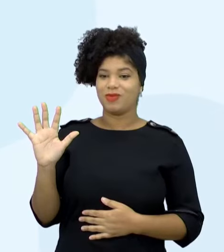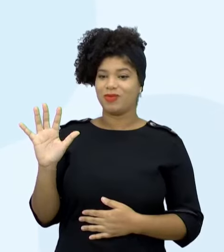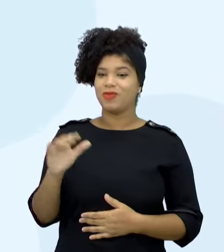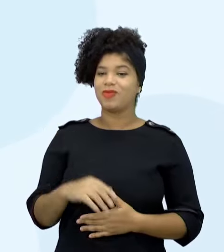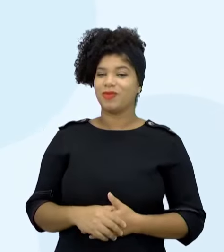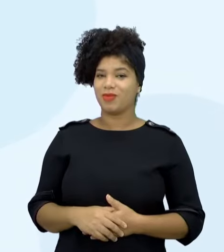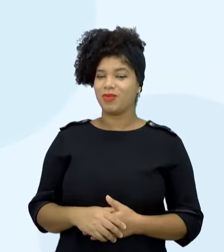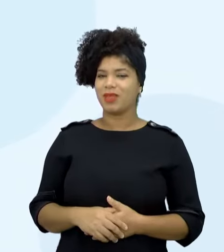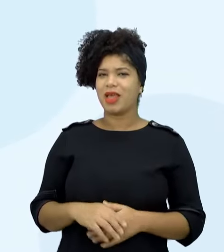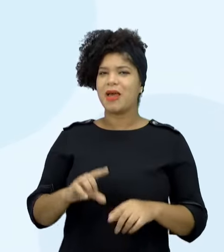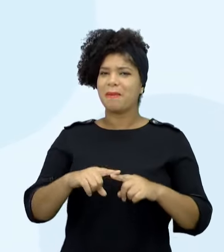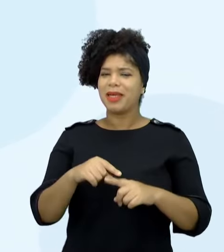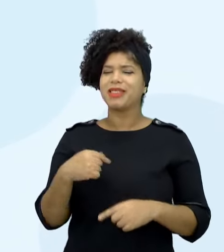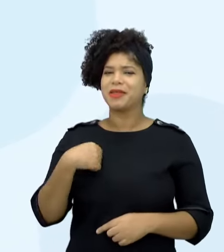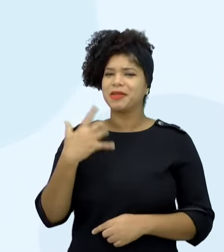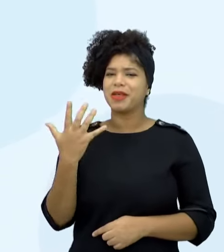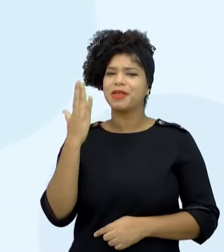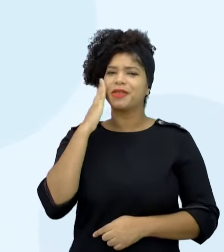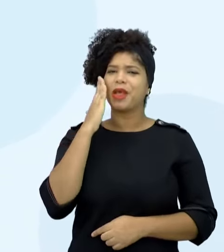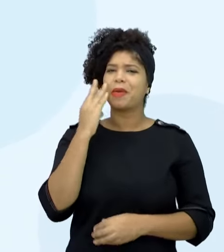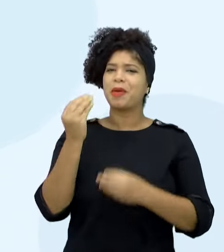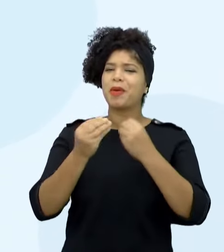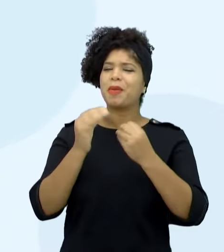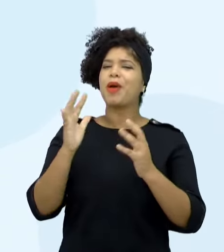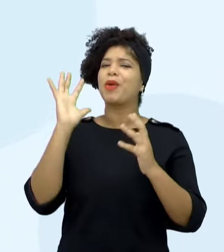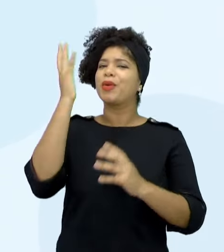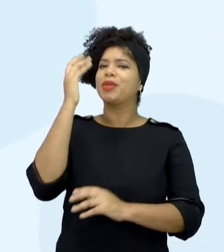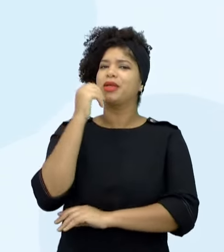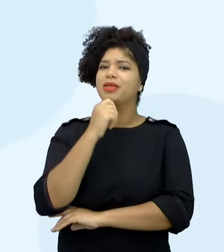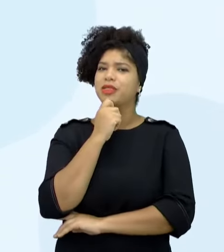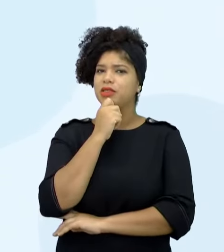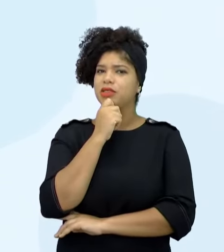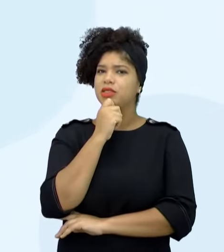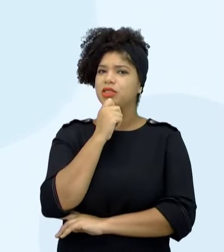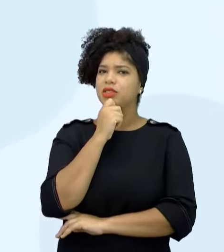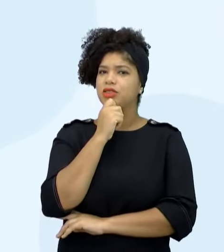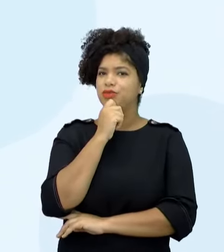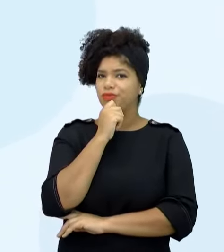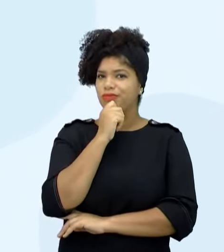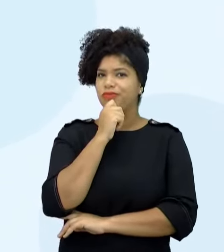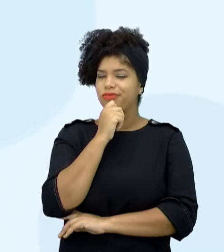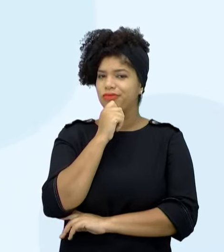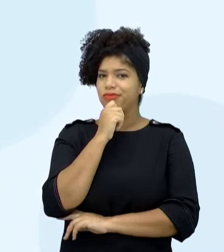só que eu queria saber como é que essa energia